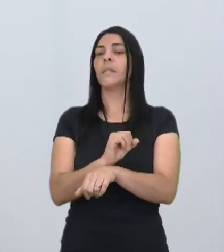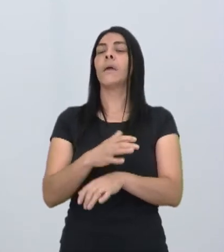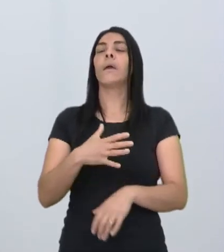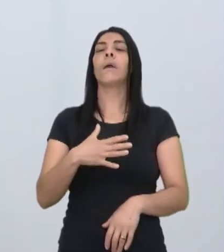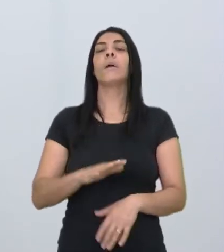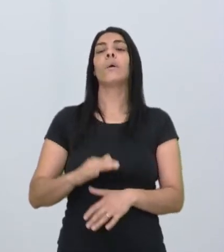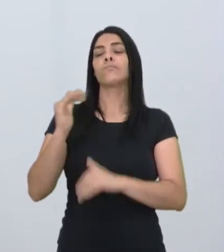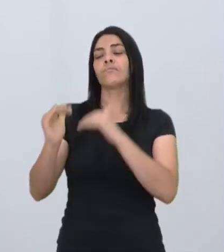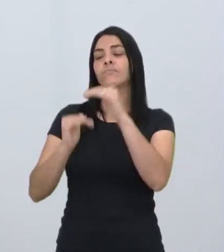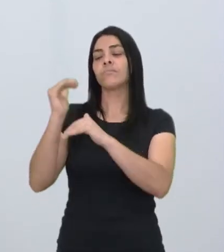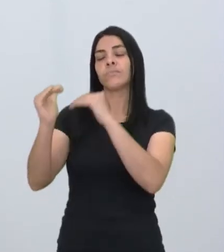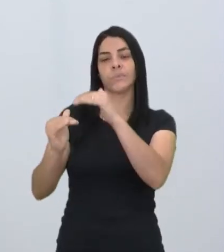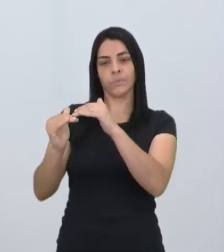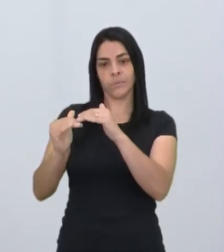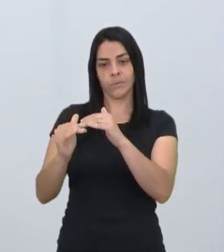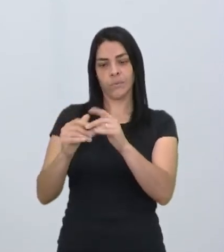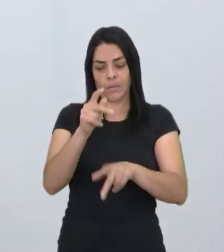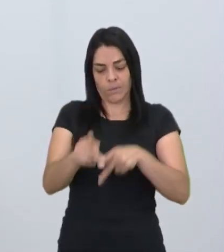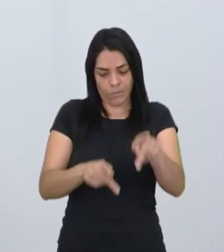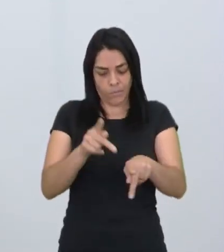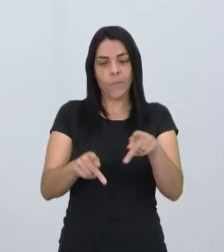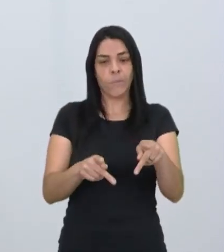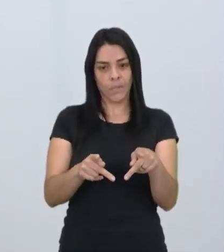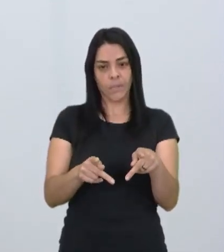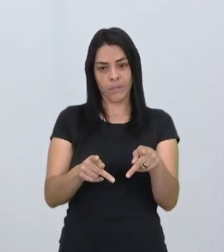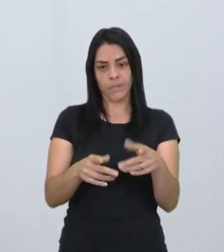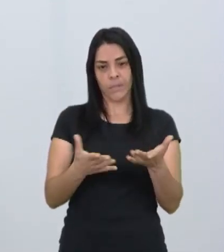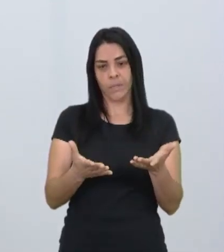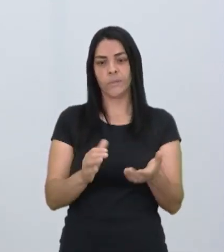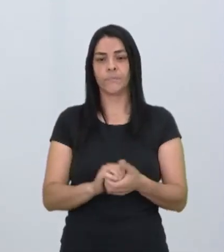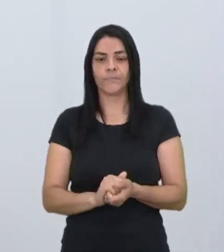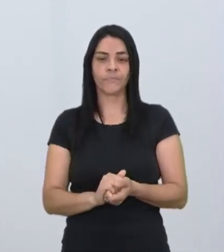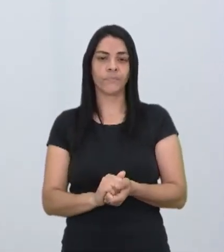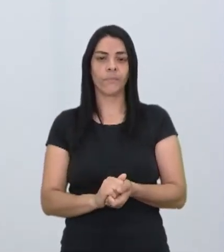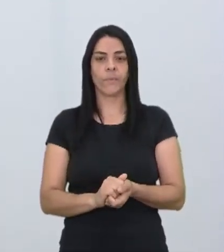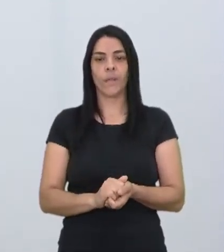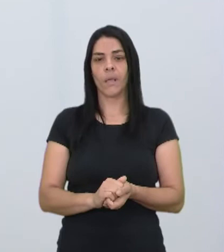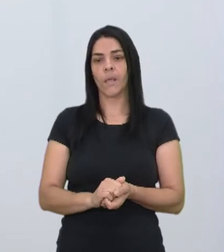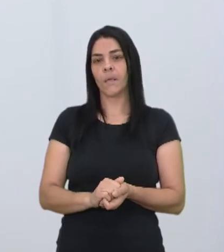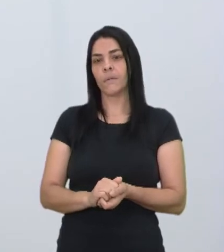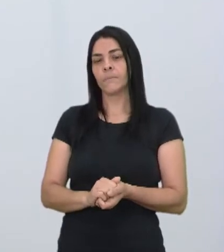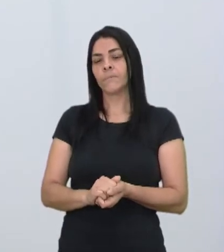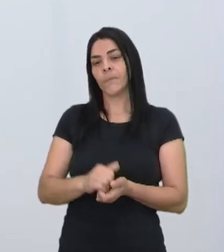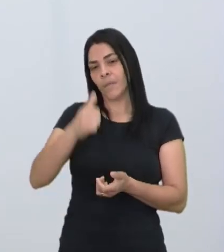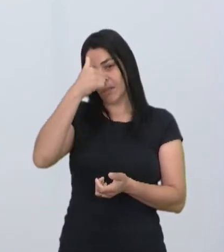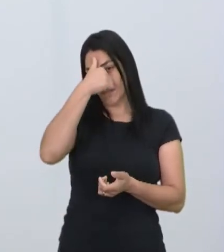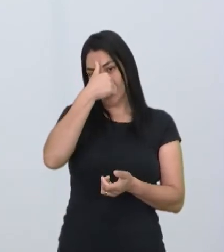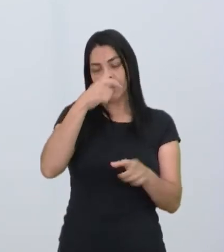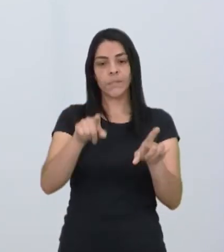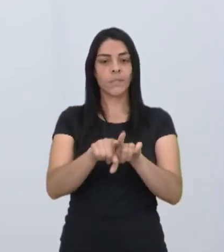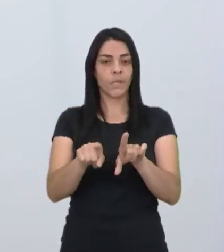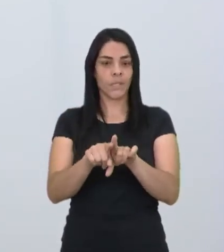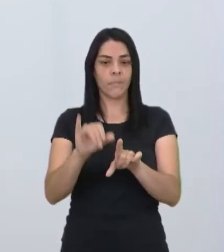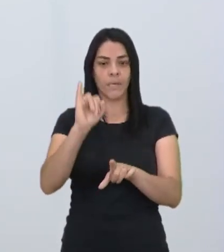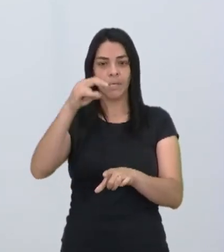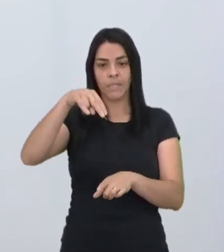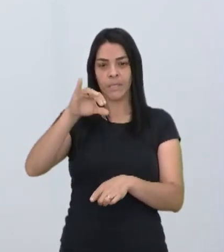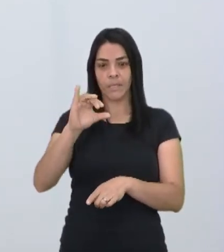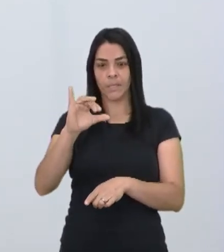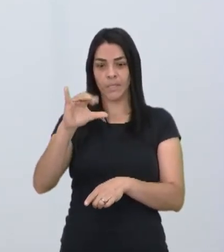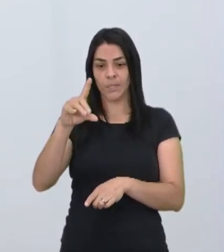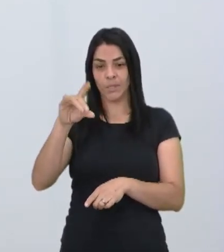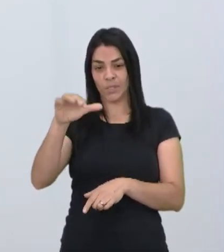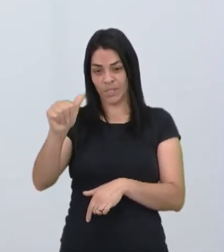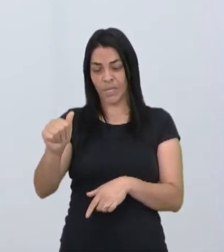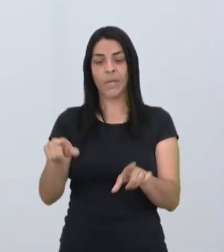né, na China, na Índia, tal. A gente vai ver daqui a pouquinho também a quantidade